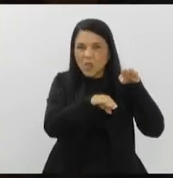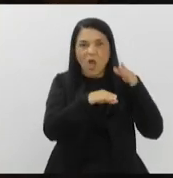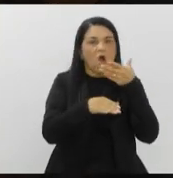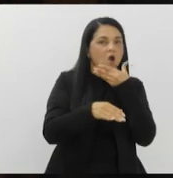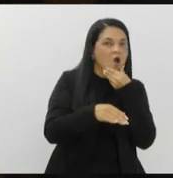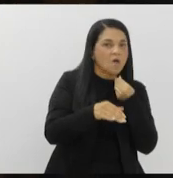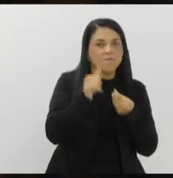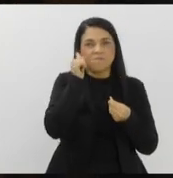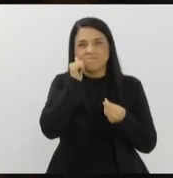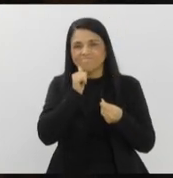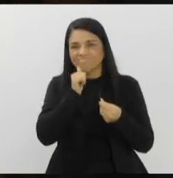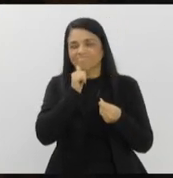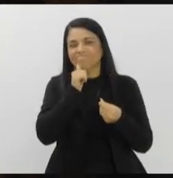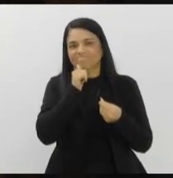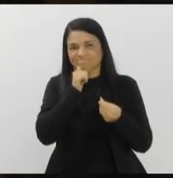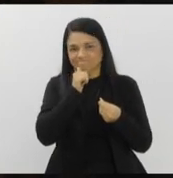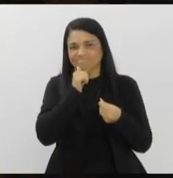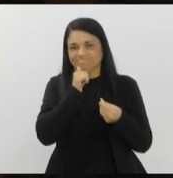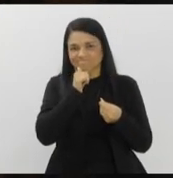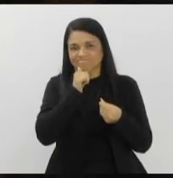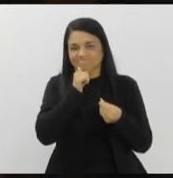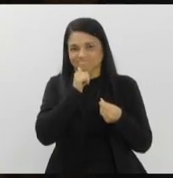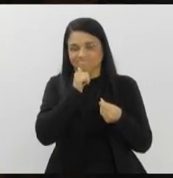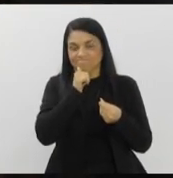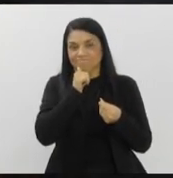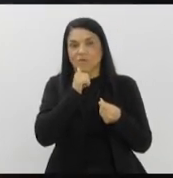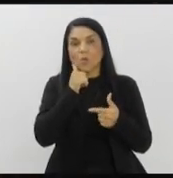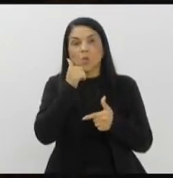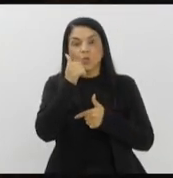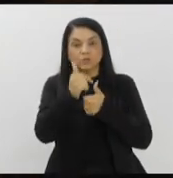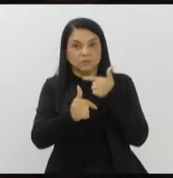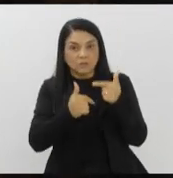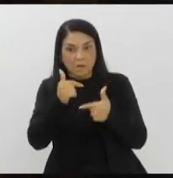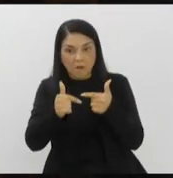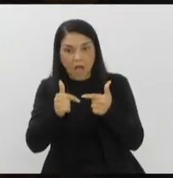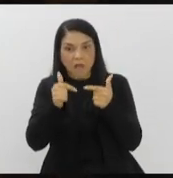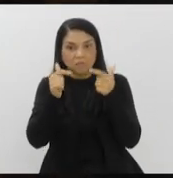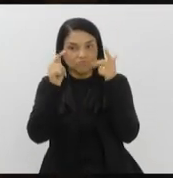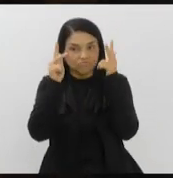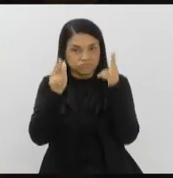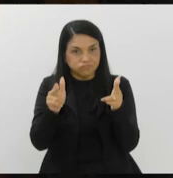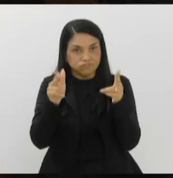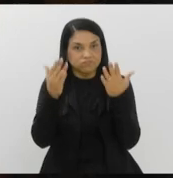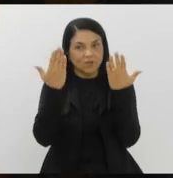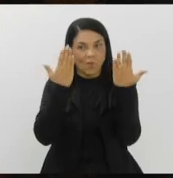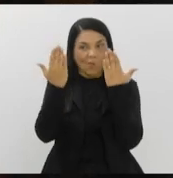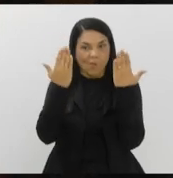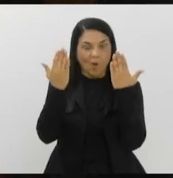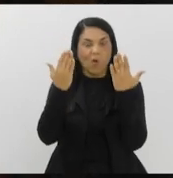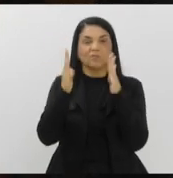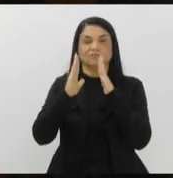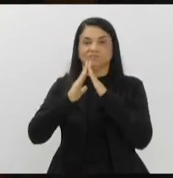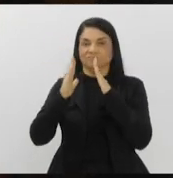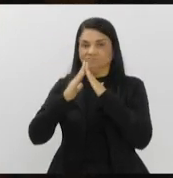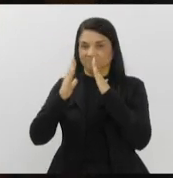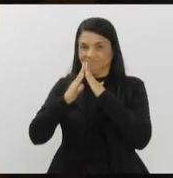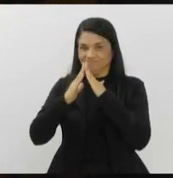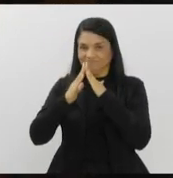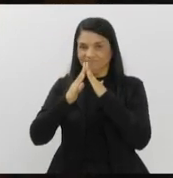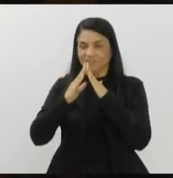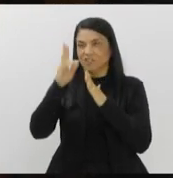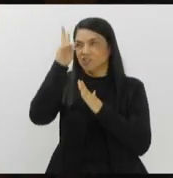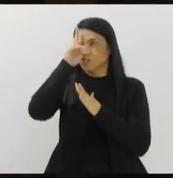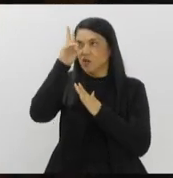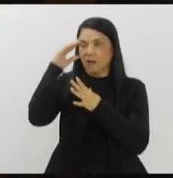forma muito cruel. Assim como o trabalho doméstico, durante muitas vezes, e historicamente, não foi